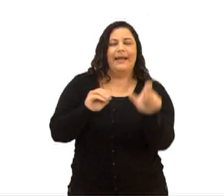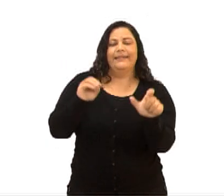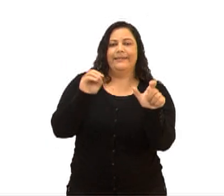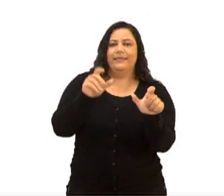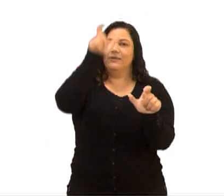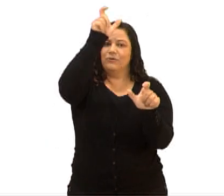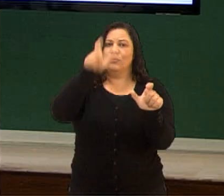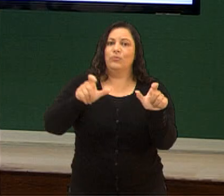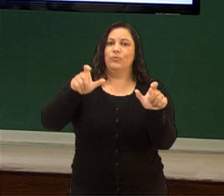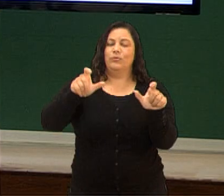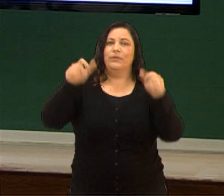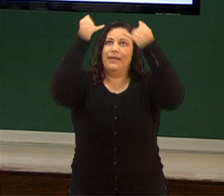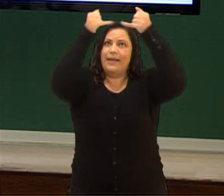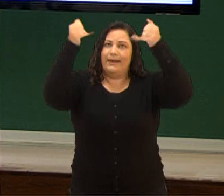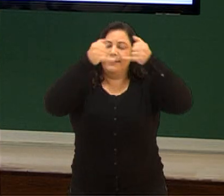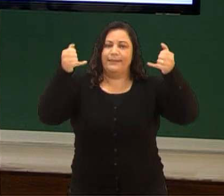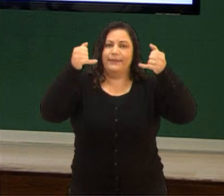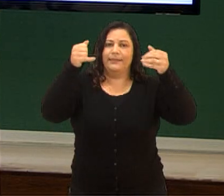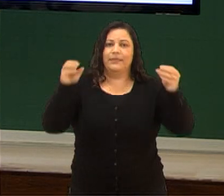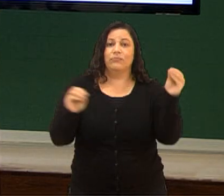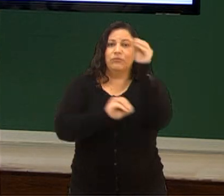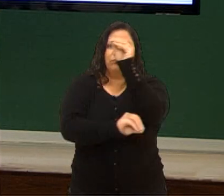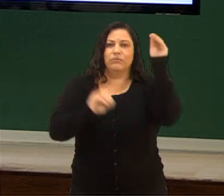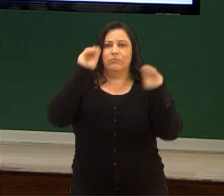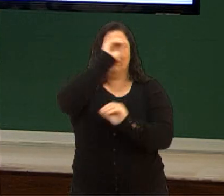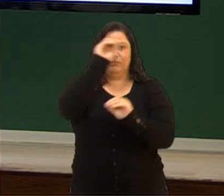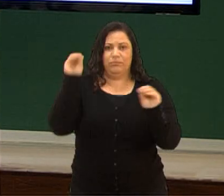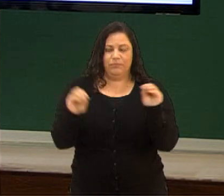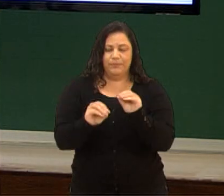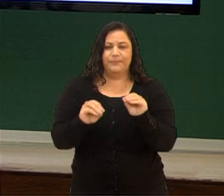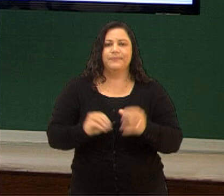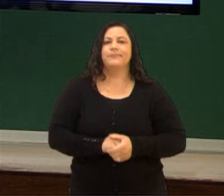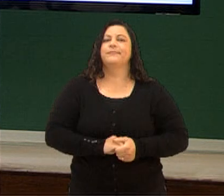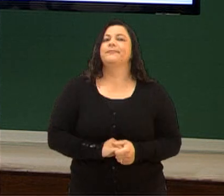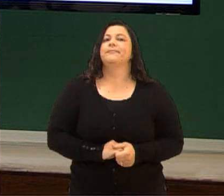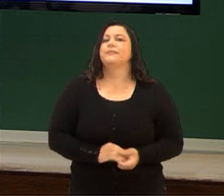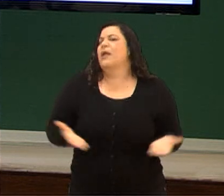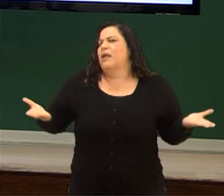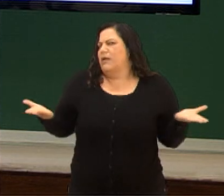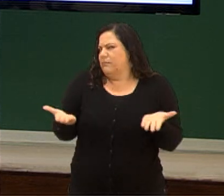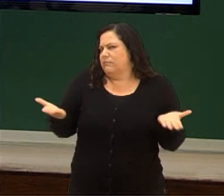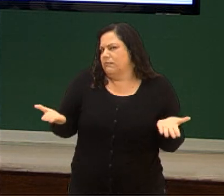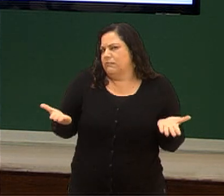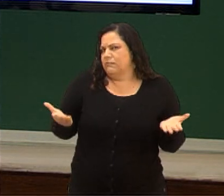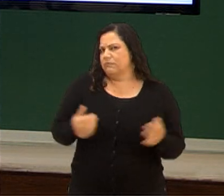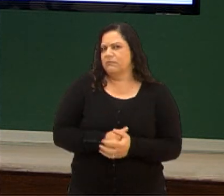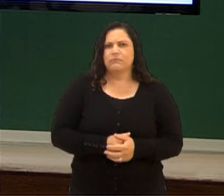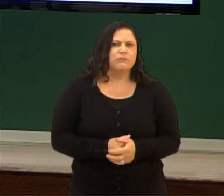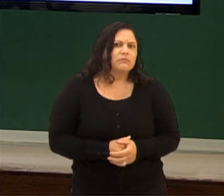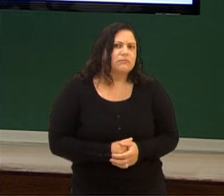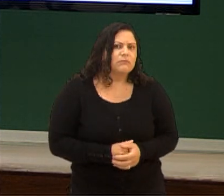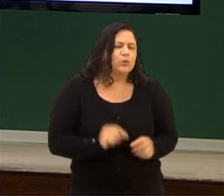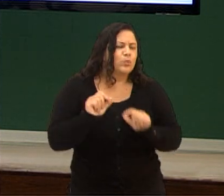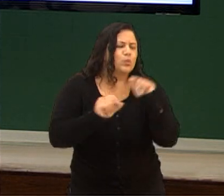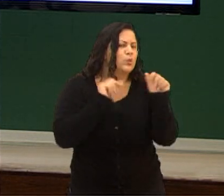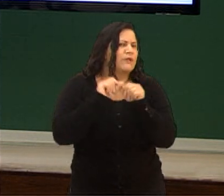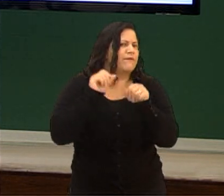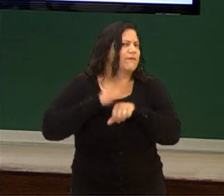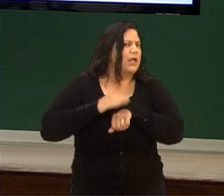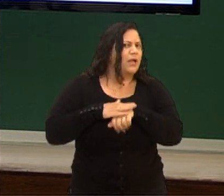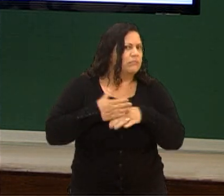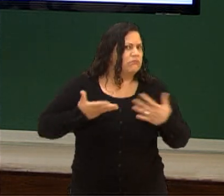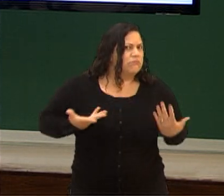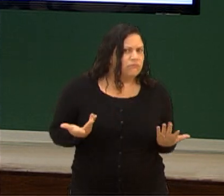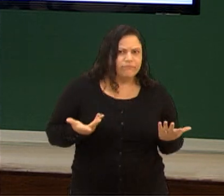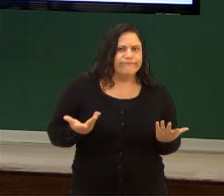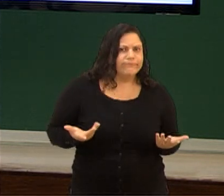aqui é o que eu vou guardar. Tá? É essa matriz que eu vou utilizar. E agora, o que eu faço, professor? Vou pegar e vou